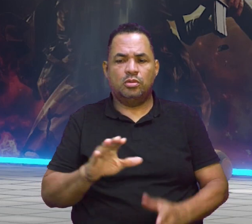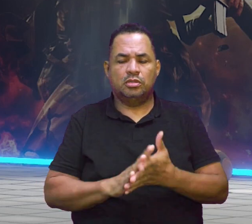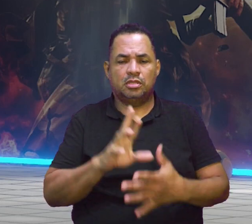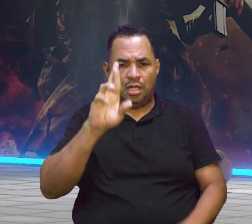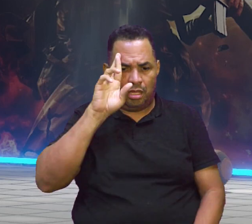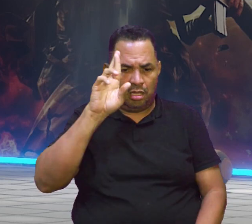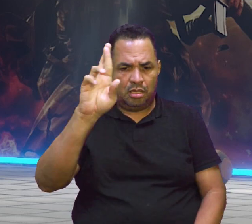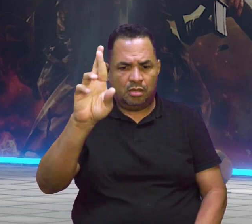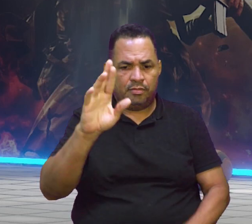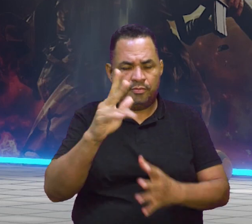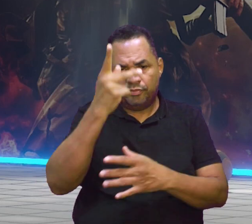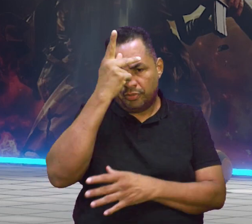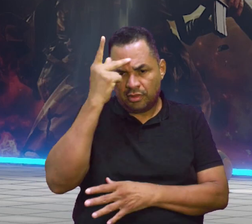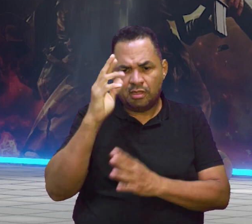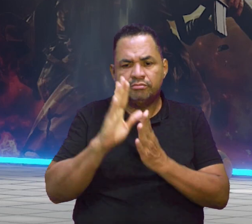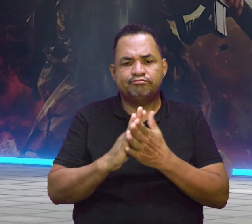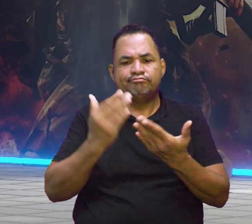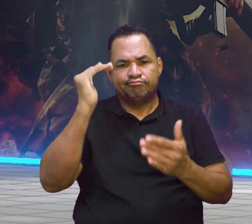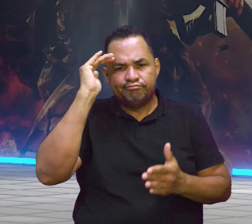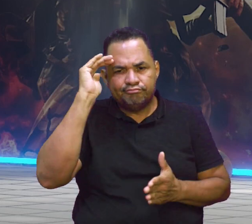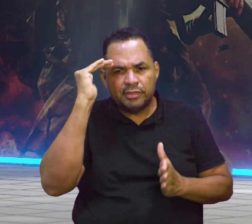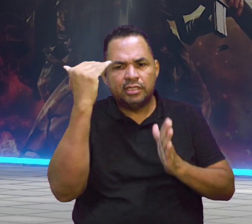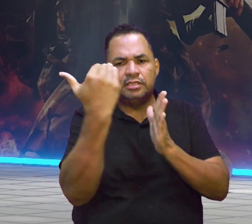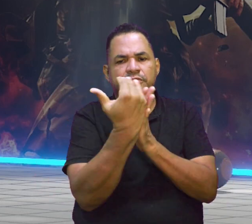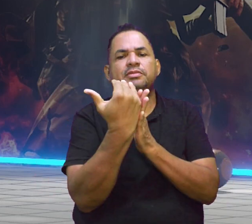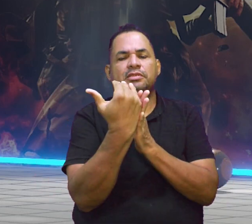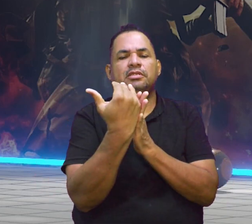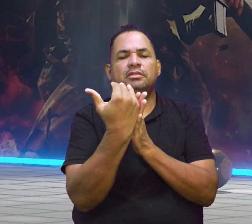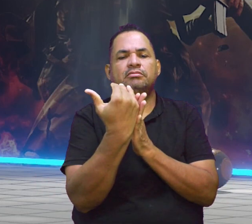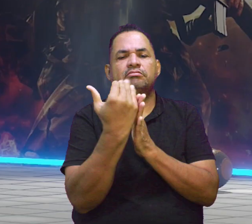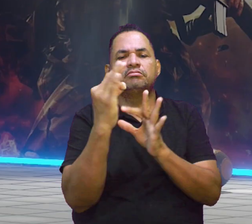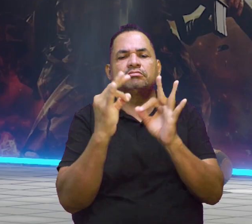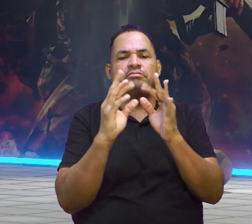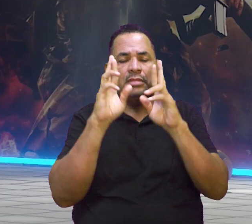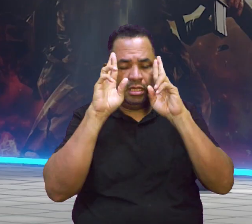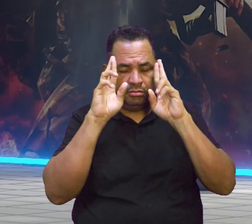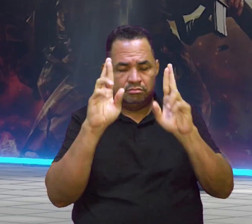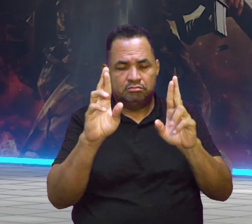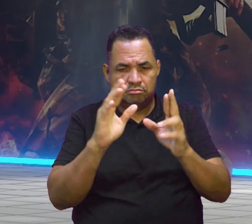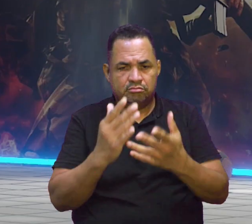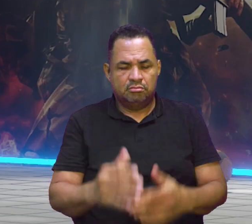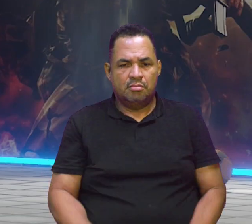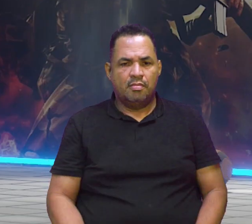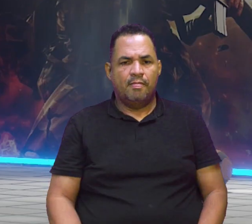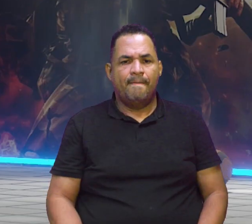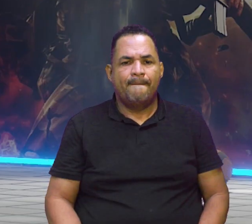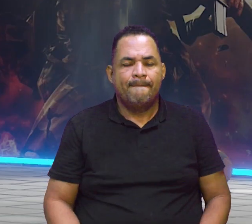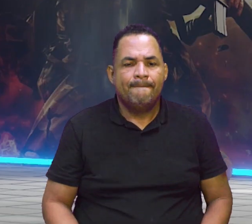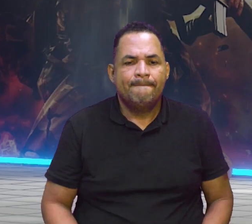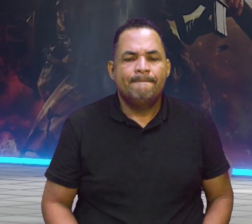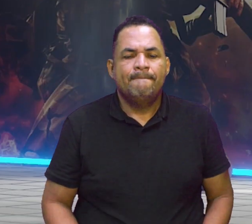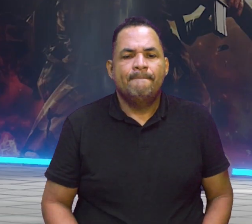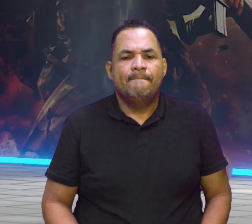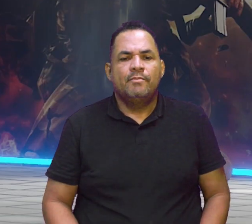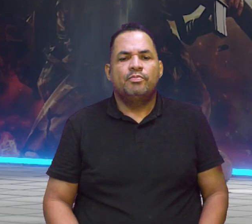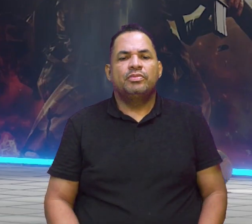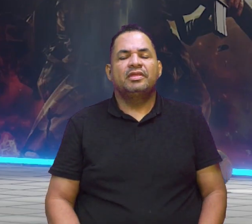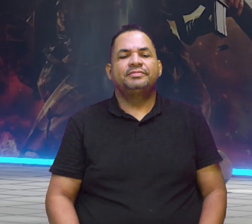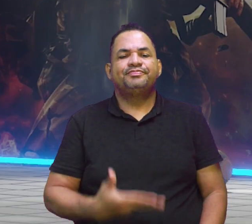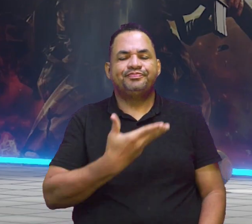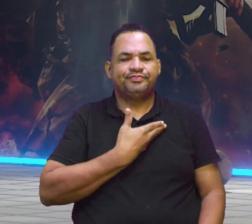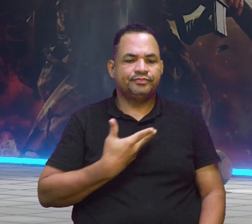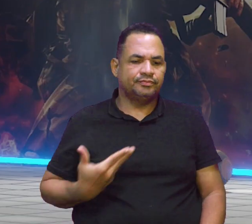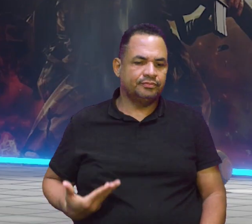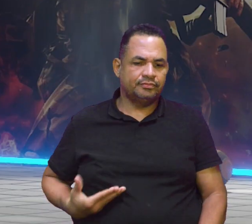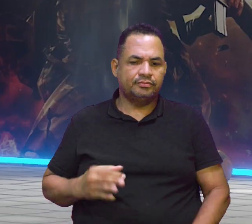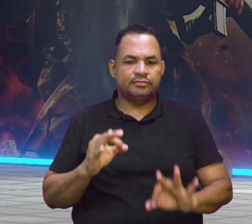pessoas seguiam esse líder, o que não era interessante para o governo federal. E é aí que esse governo ele vai